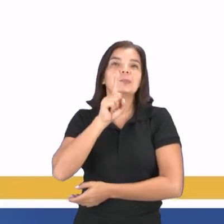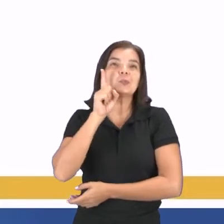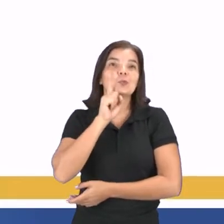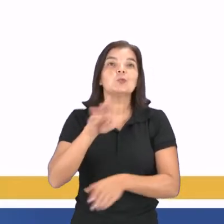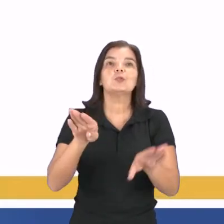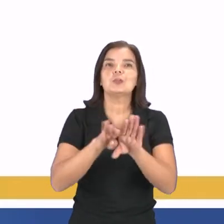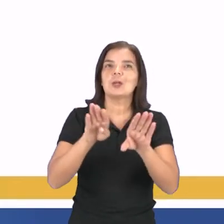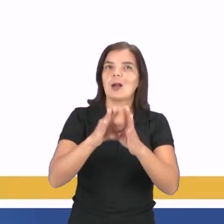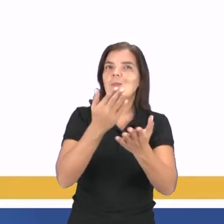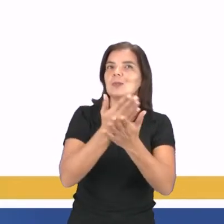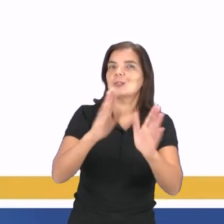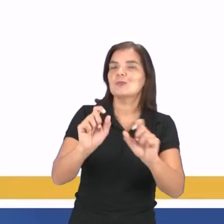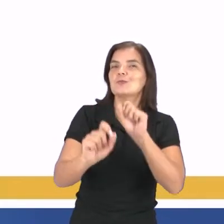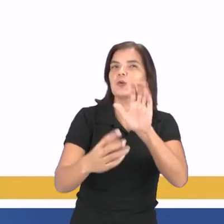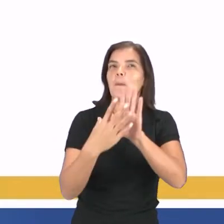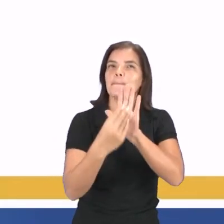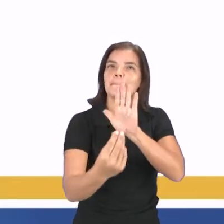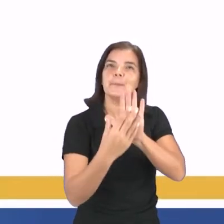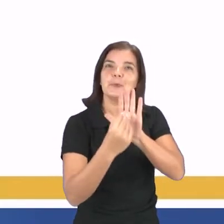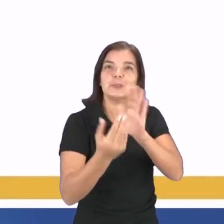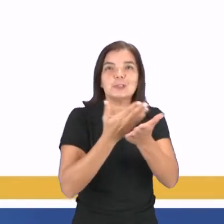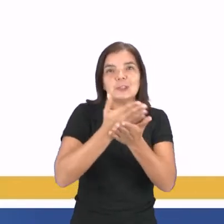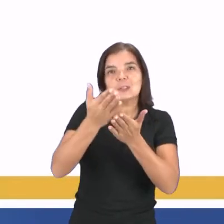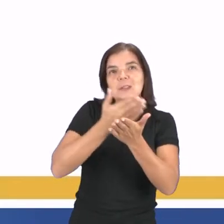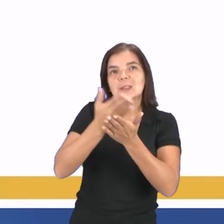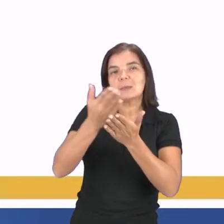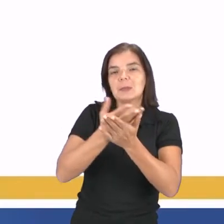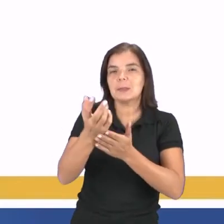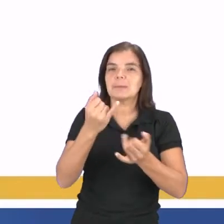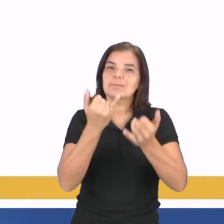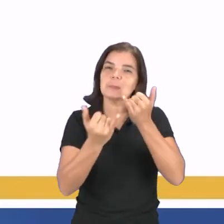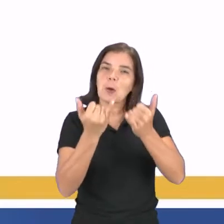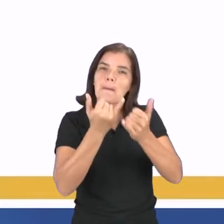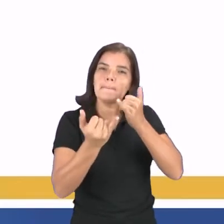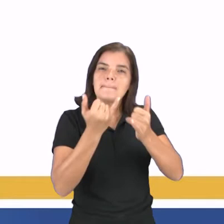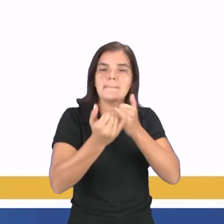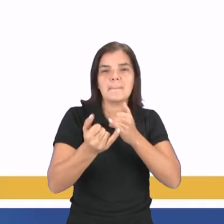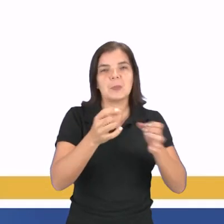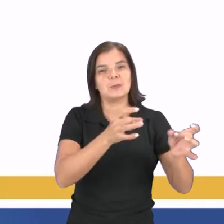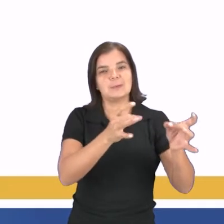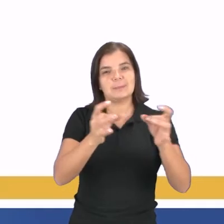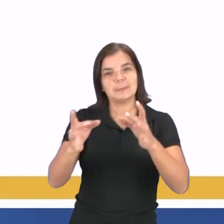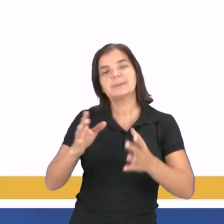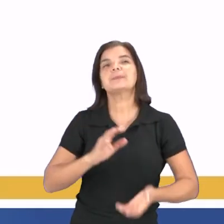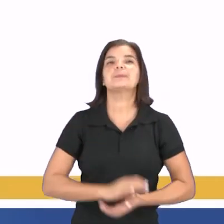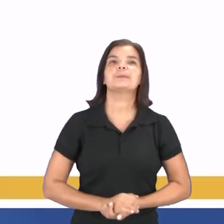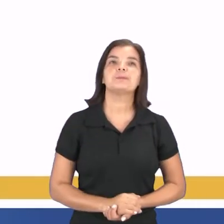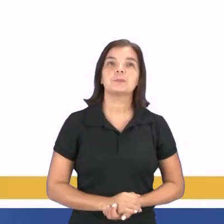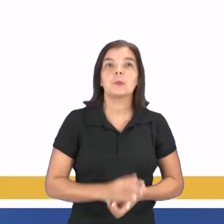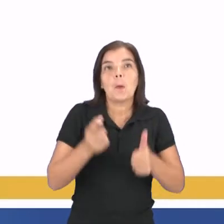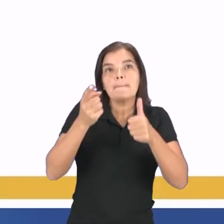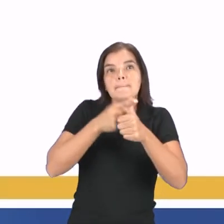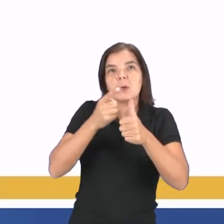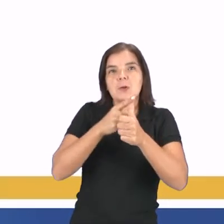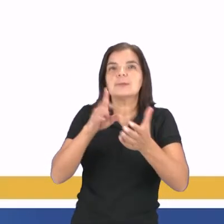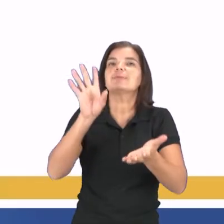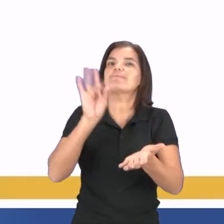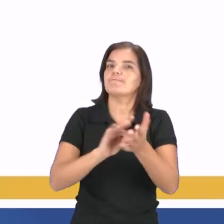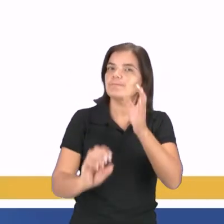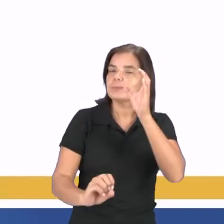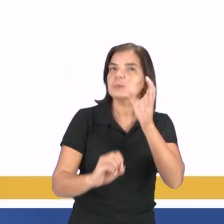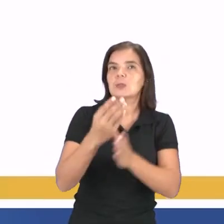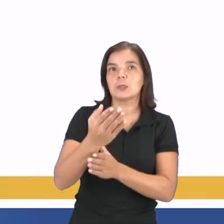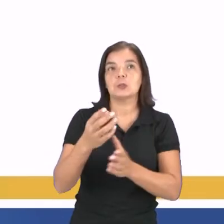Estados Unidos, que acabariam constituindo modelos para iniciativas semelhantes em nosso mercado. Os primeiros